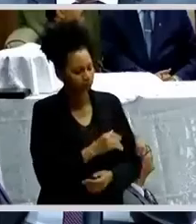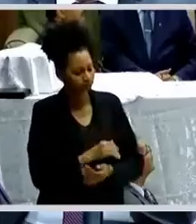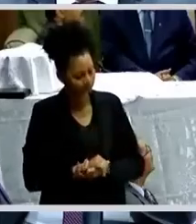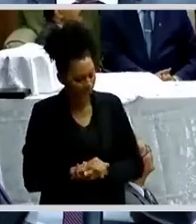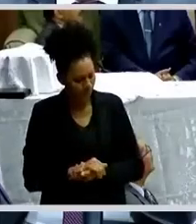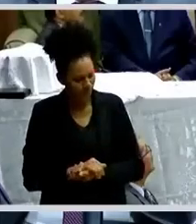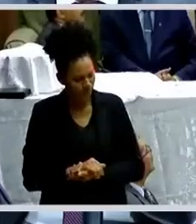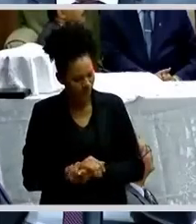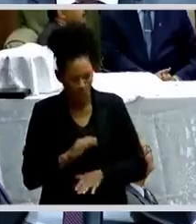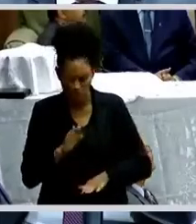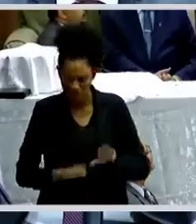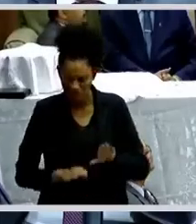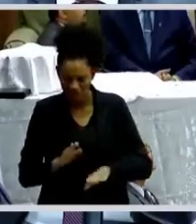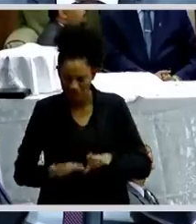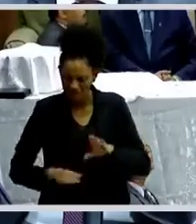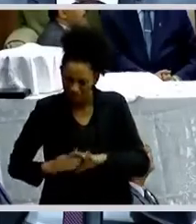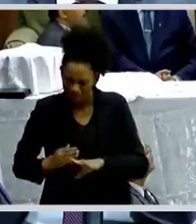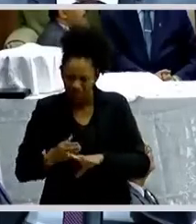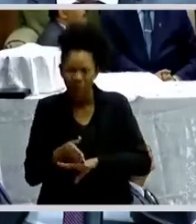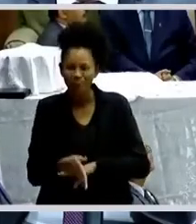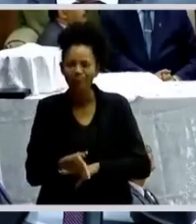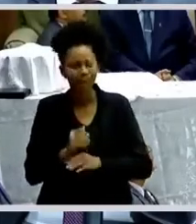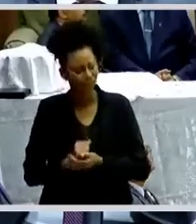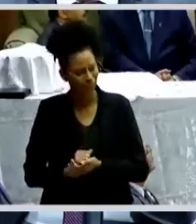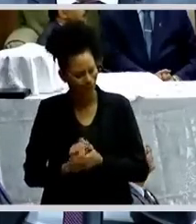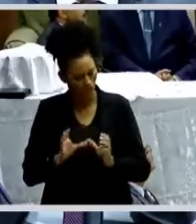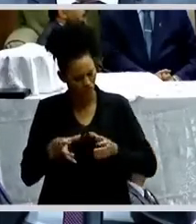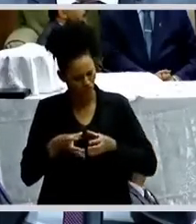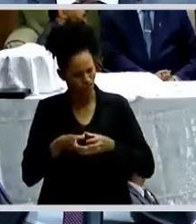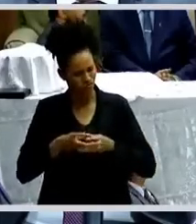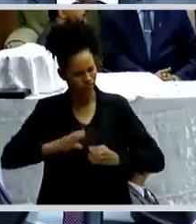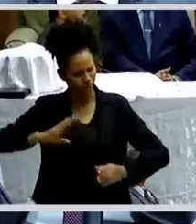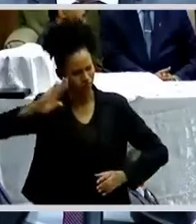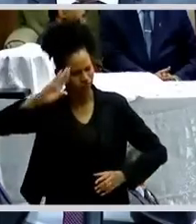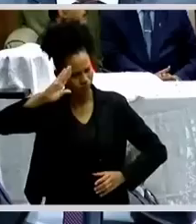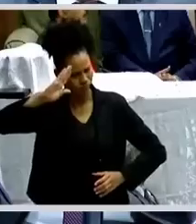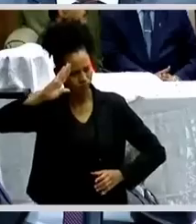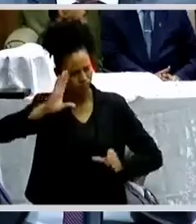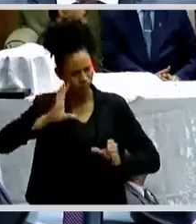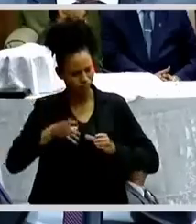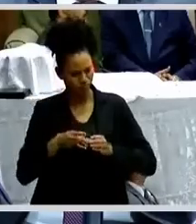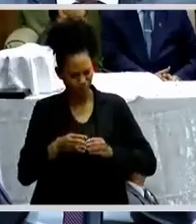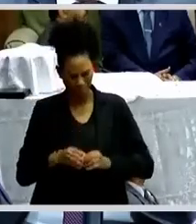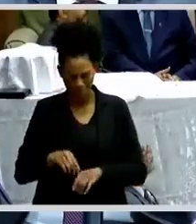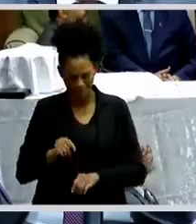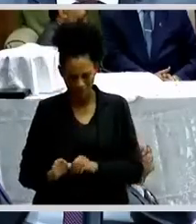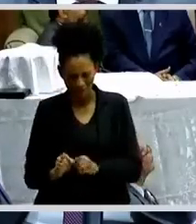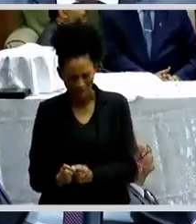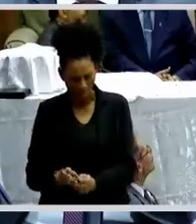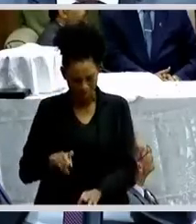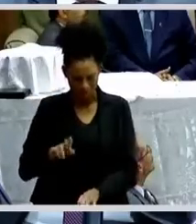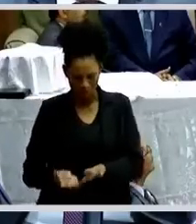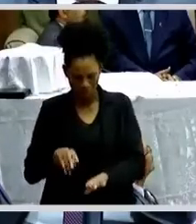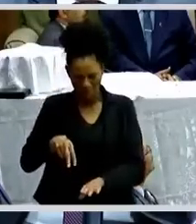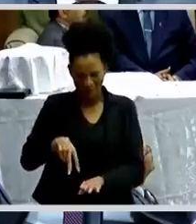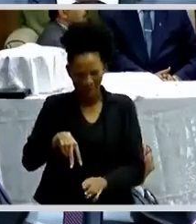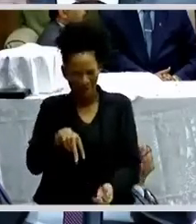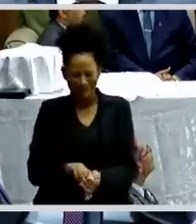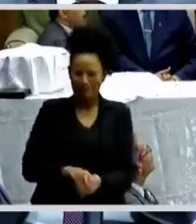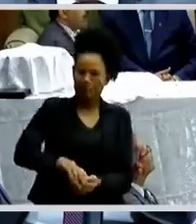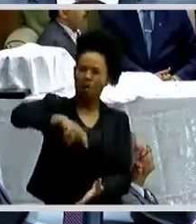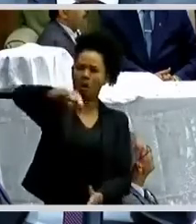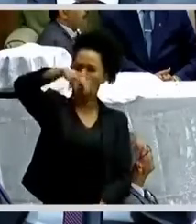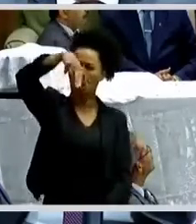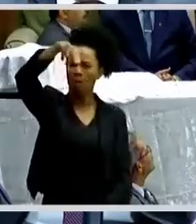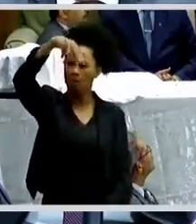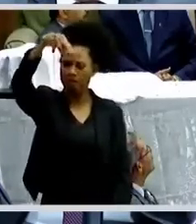Ele disse: às vezes a gente vai no exército e um companheiro pisa numa mina e ela explode, joga ele para cima.